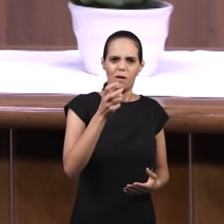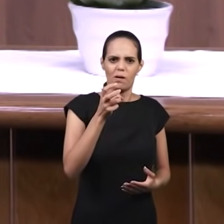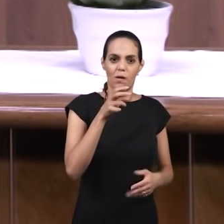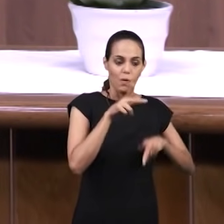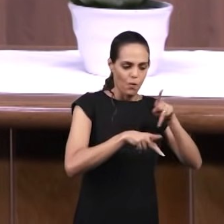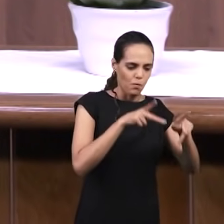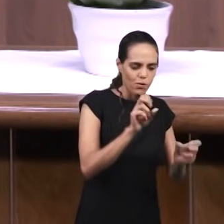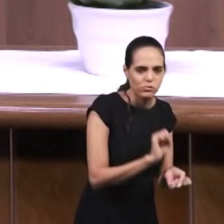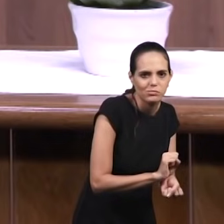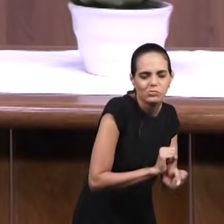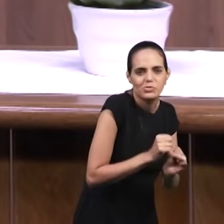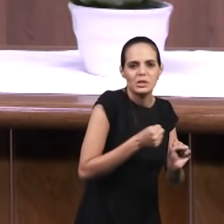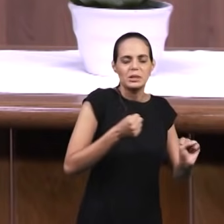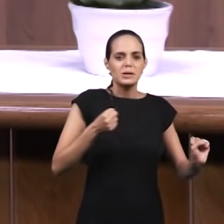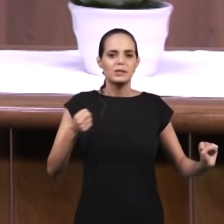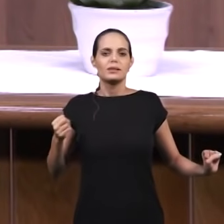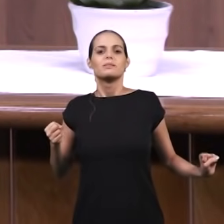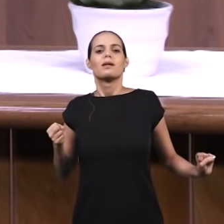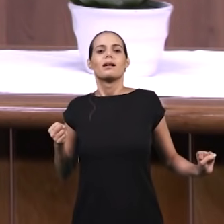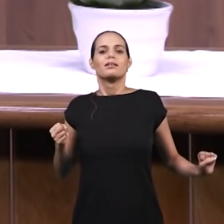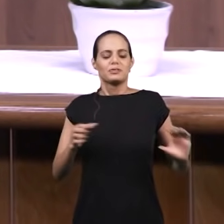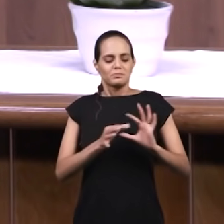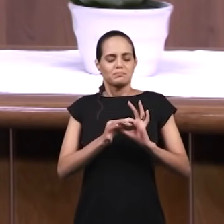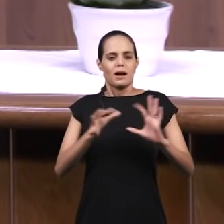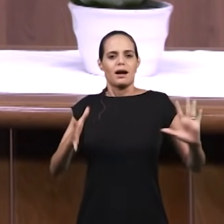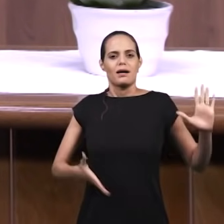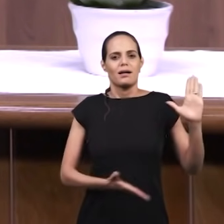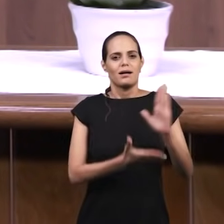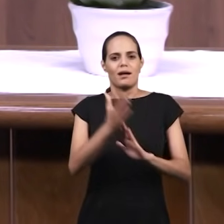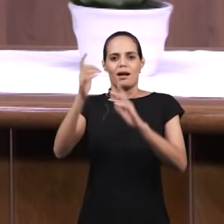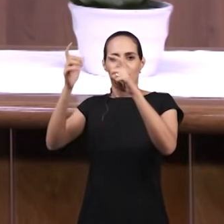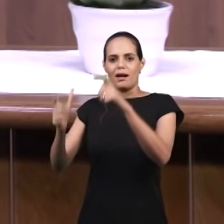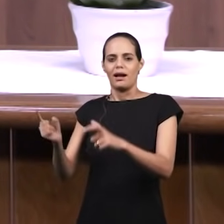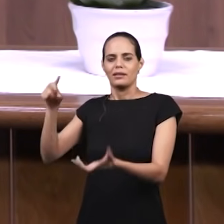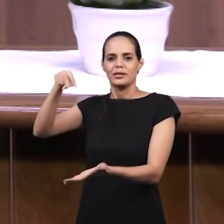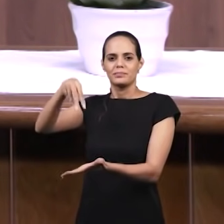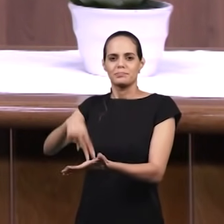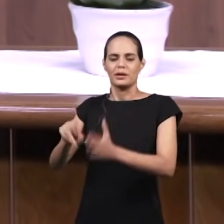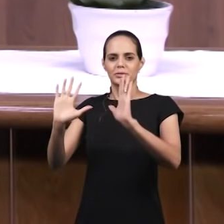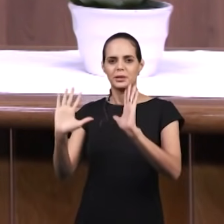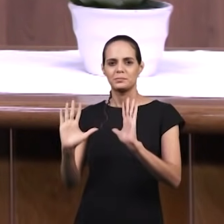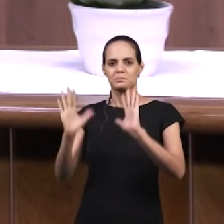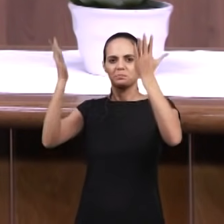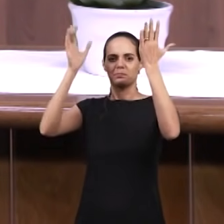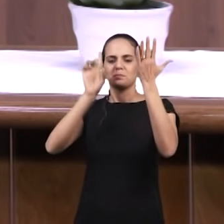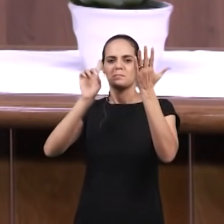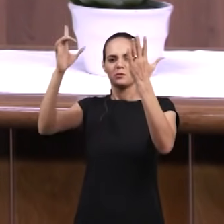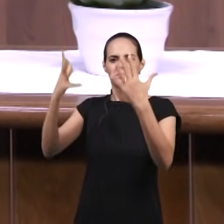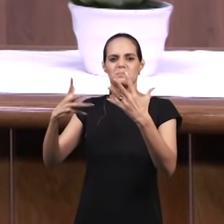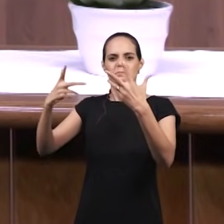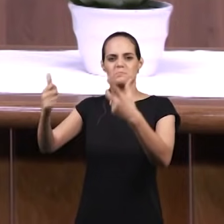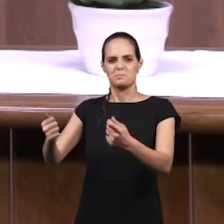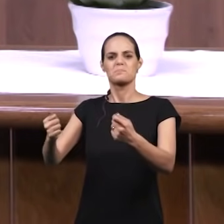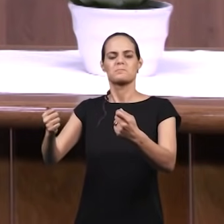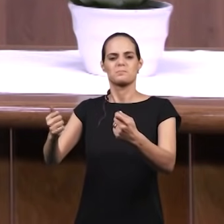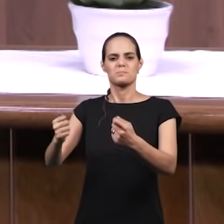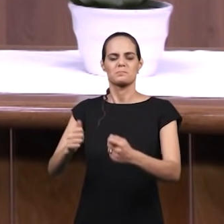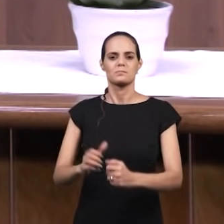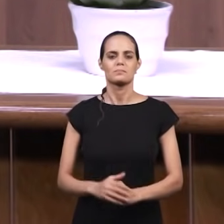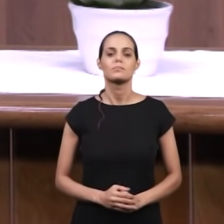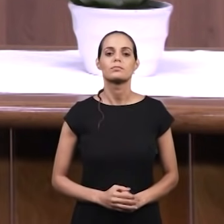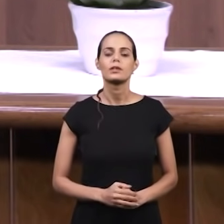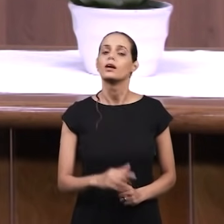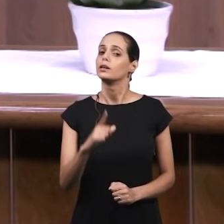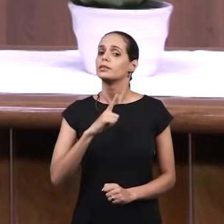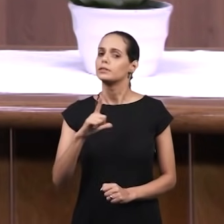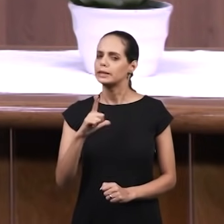povo liberto, ele vai celebrar a Deus uma grande festa. há uma grande festa que Deus